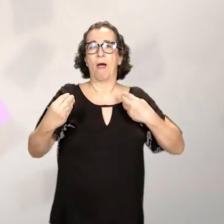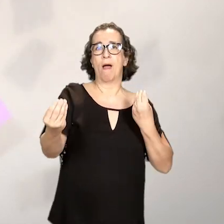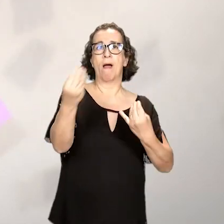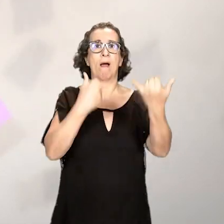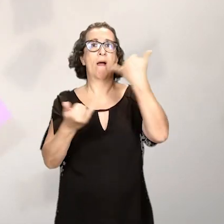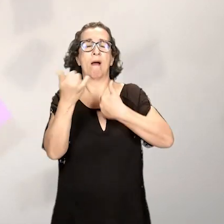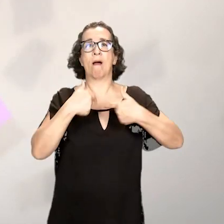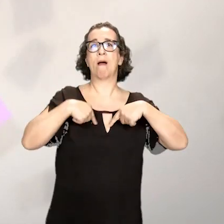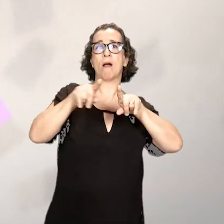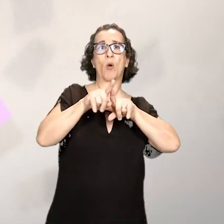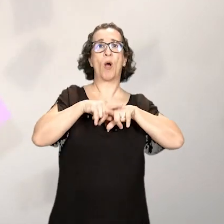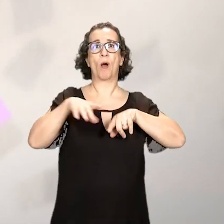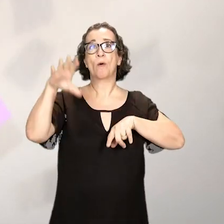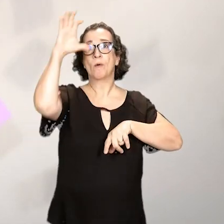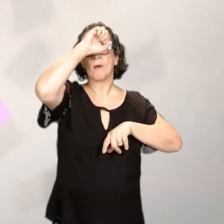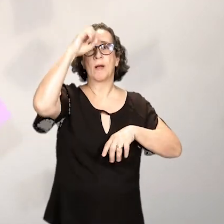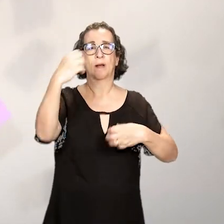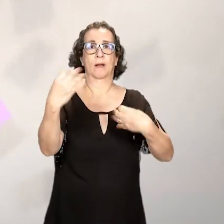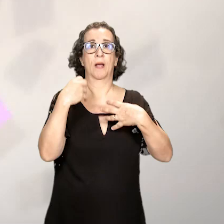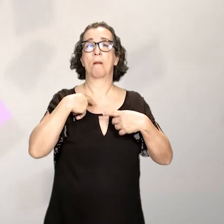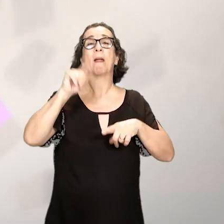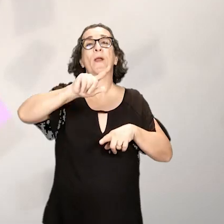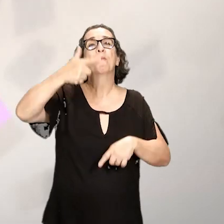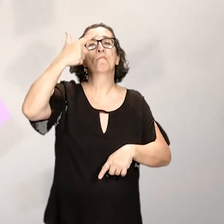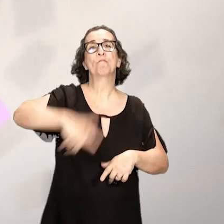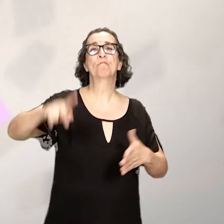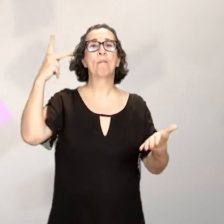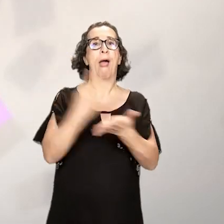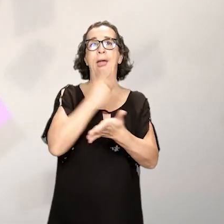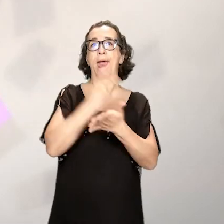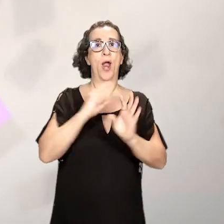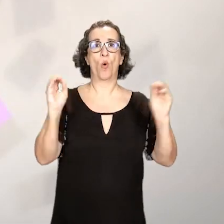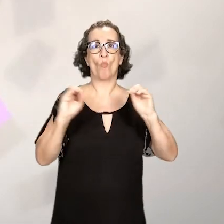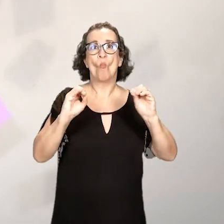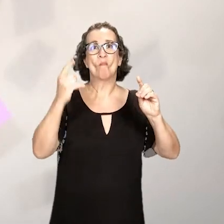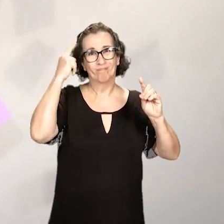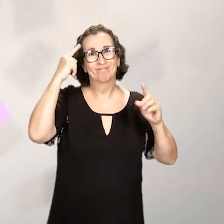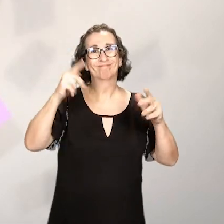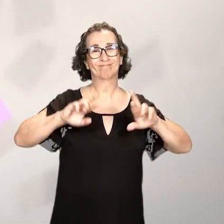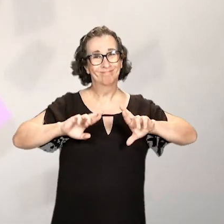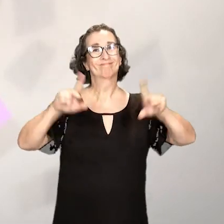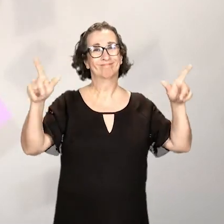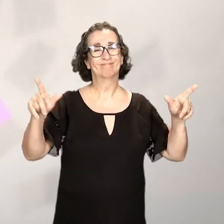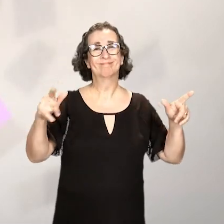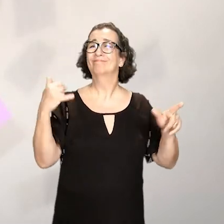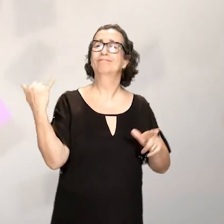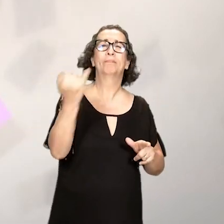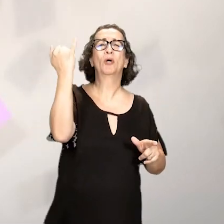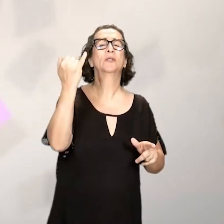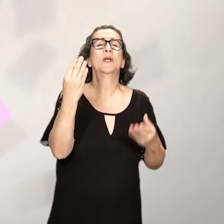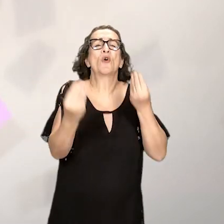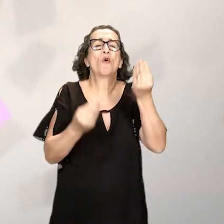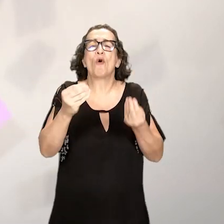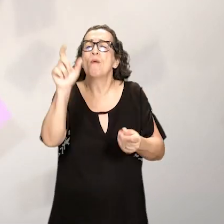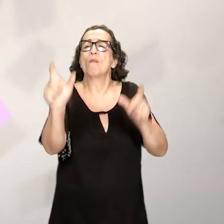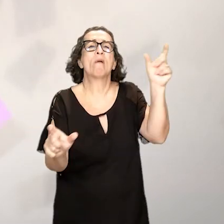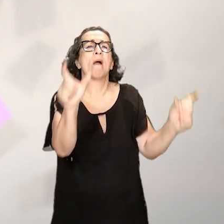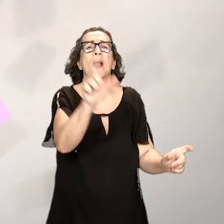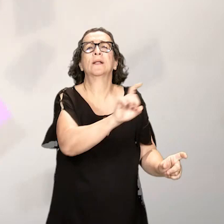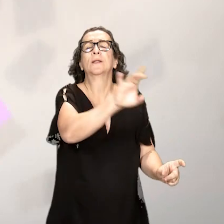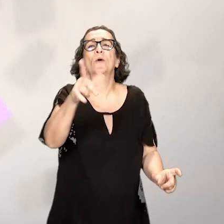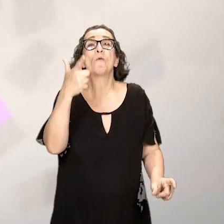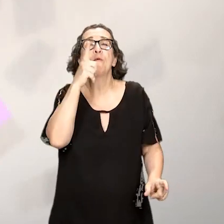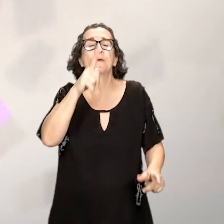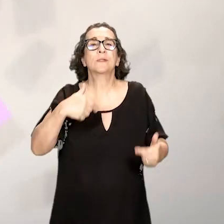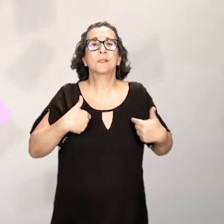nem que seja para gente não repetir né repetir erros é bom então é importante é você é como Cada um tem lidado com